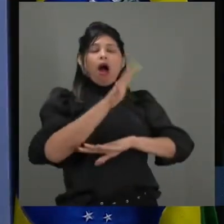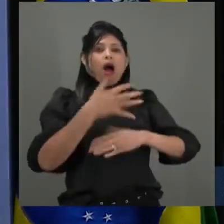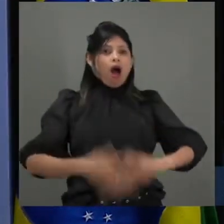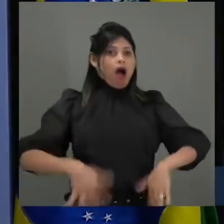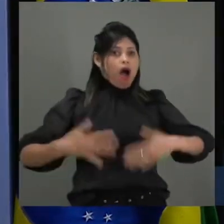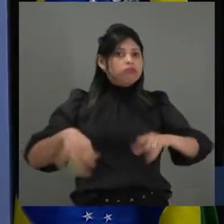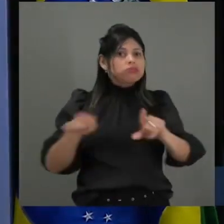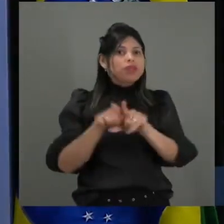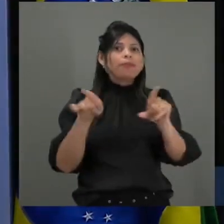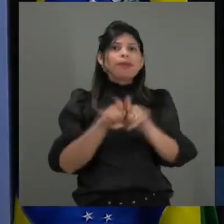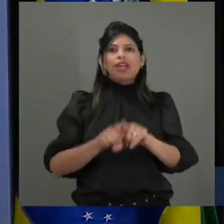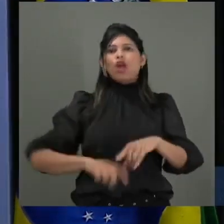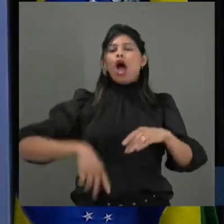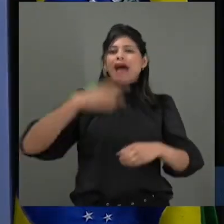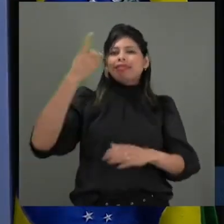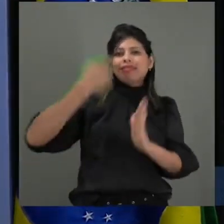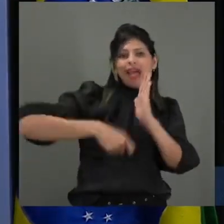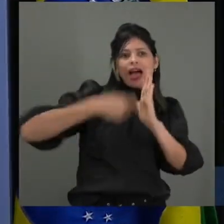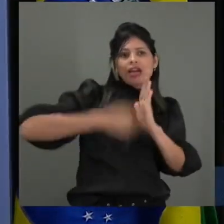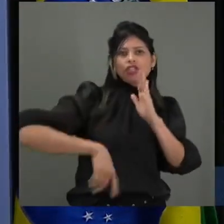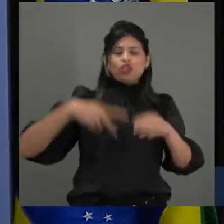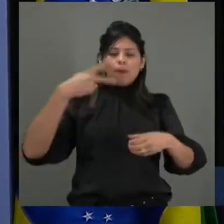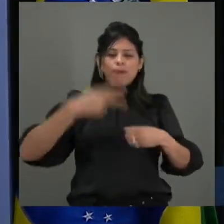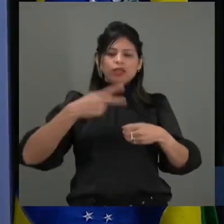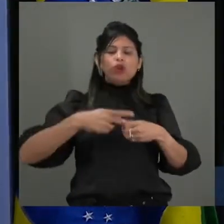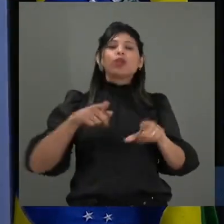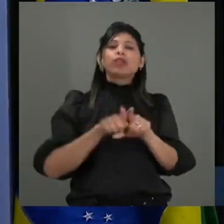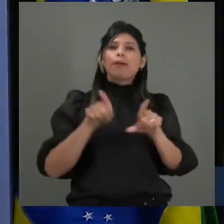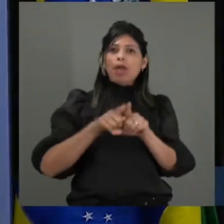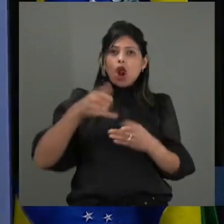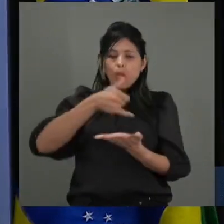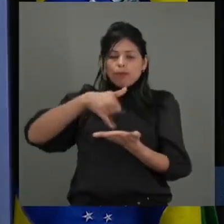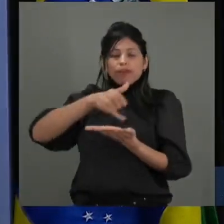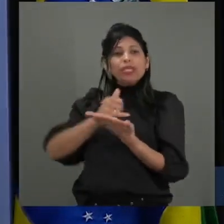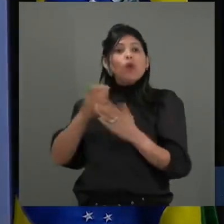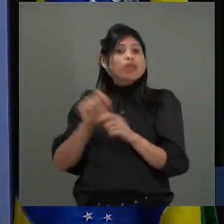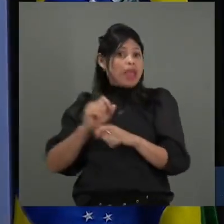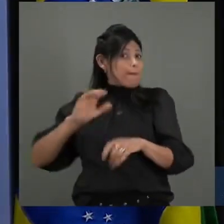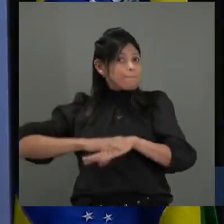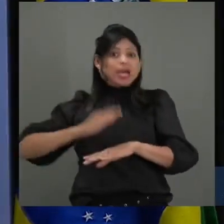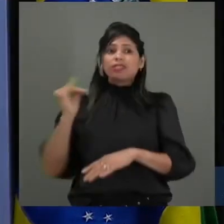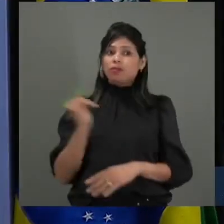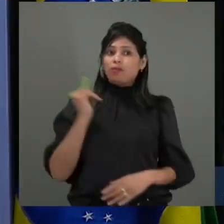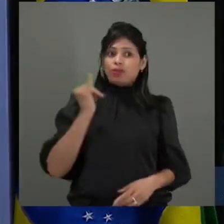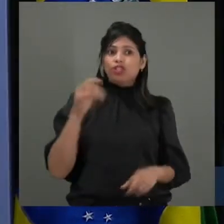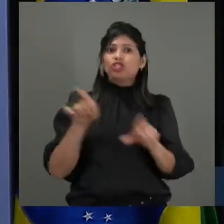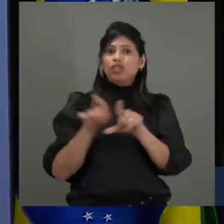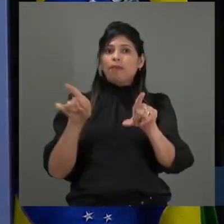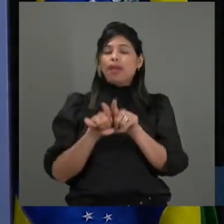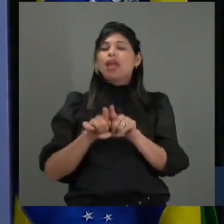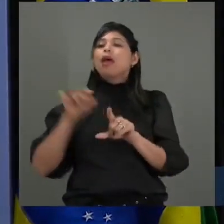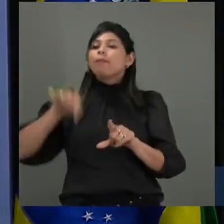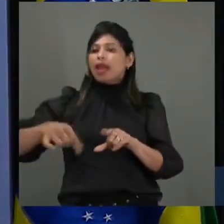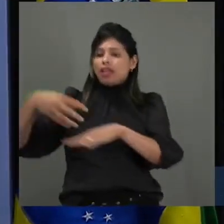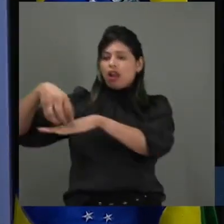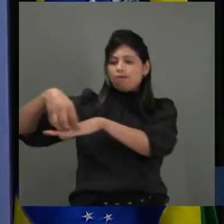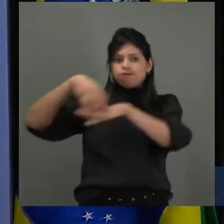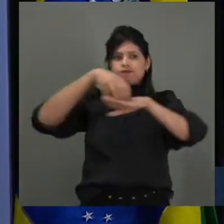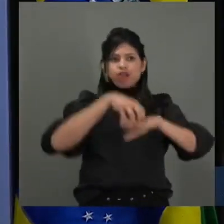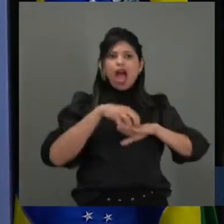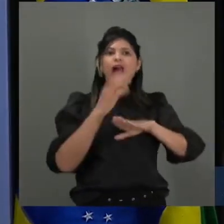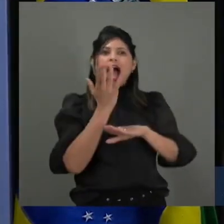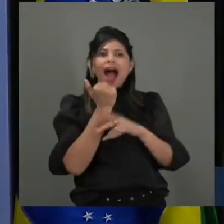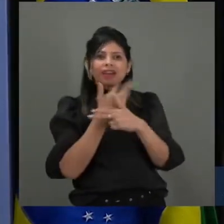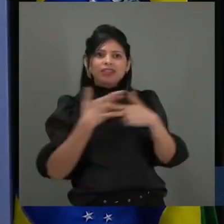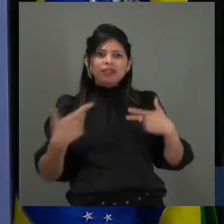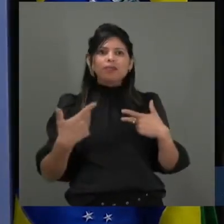Taxa o petróleo e lubrificantes, que são insumos necessários para a comida chegar na mesa do brasileiro, já que a nossa matriz de transportes ainda é